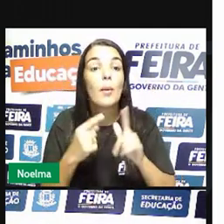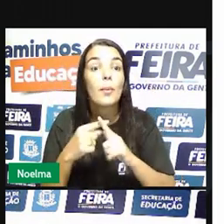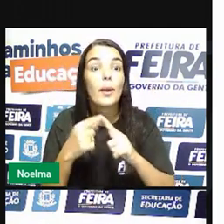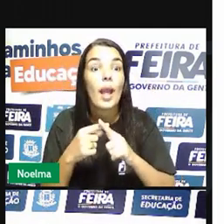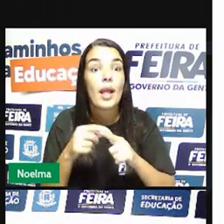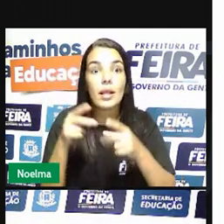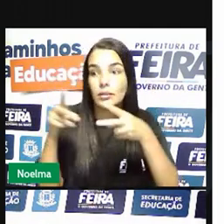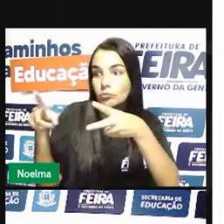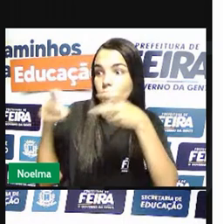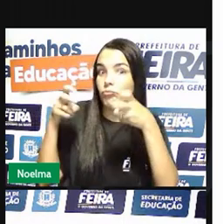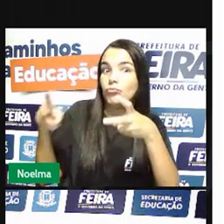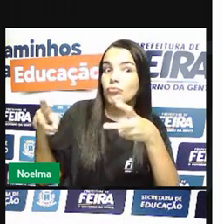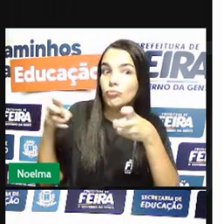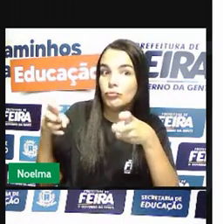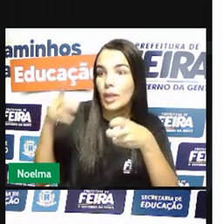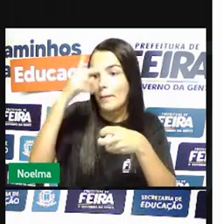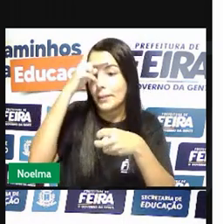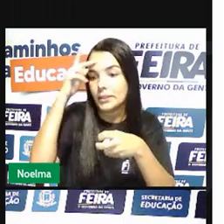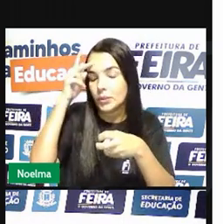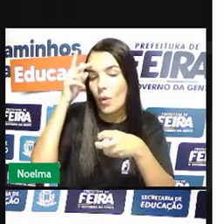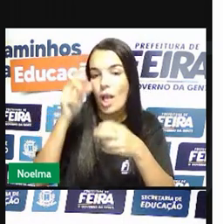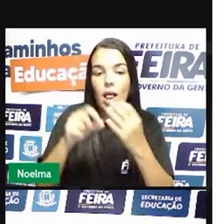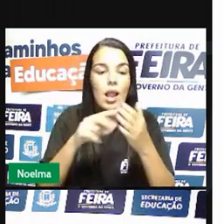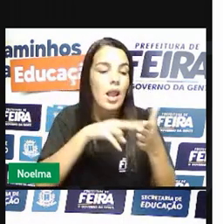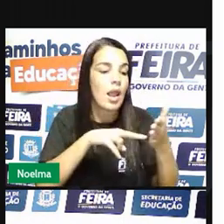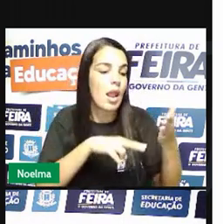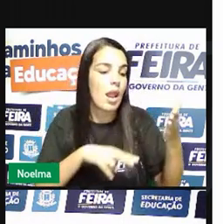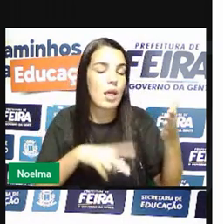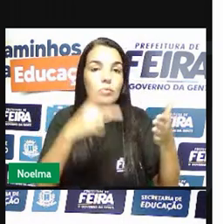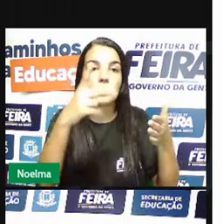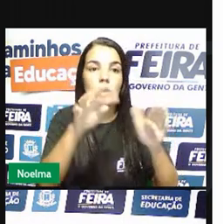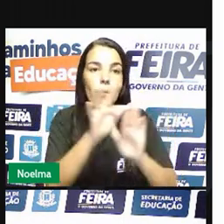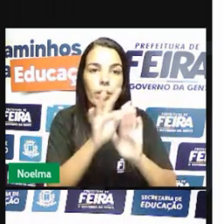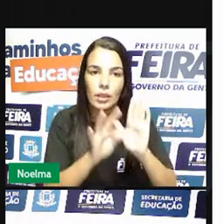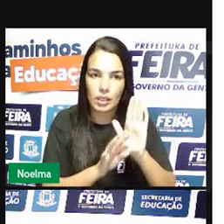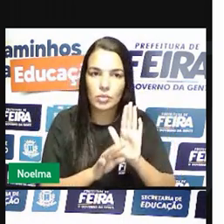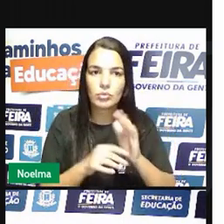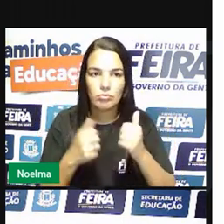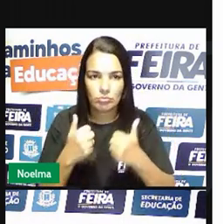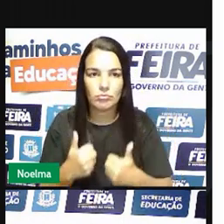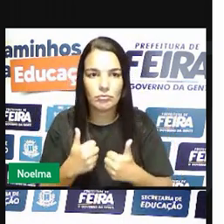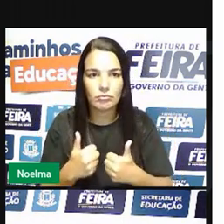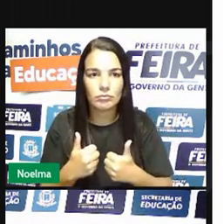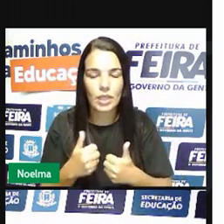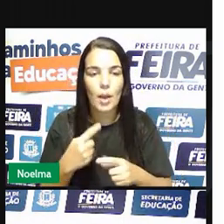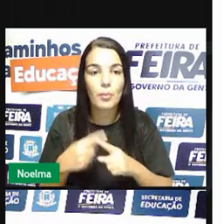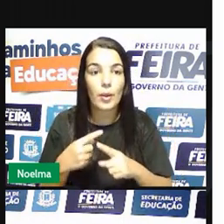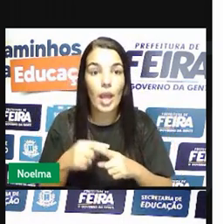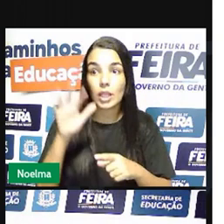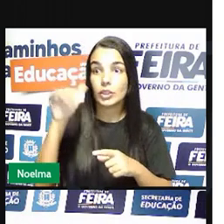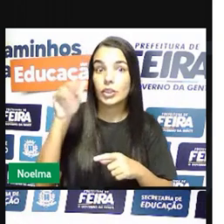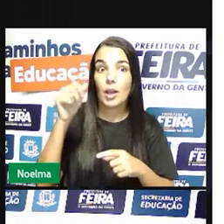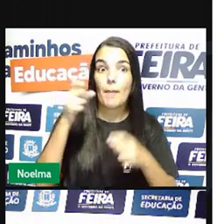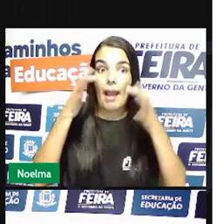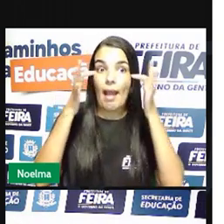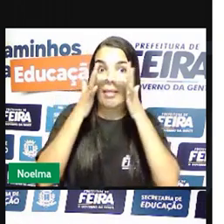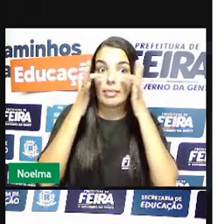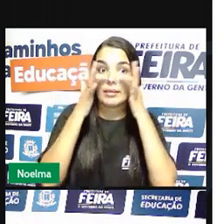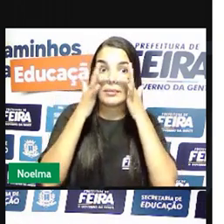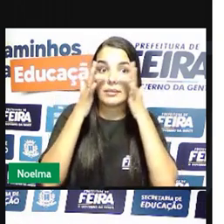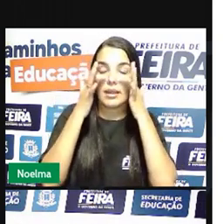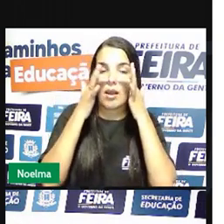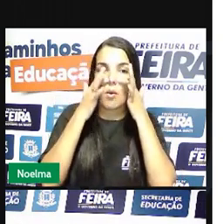seu texto. Depois que você fizer o texto, aí você vai escolher um título que seja mais chamativo e que esteja de acordo